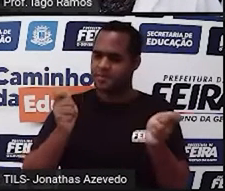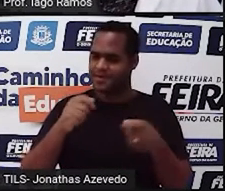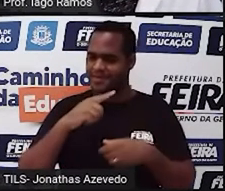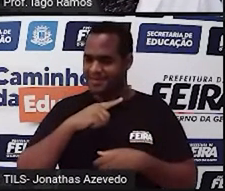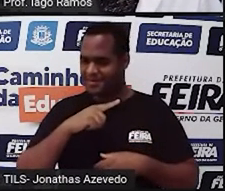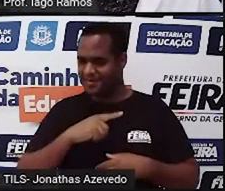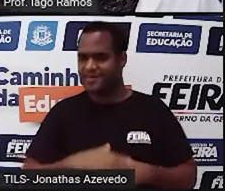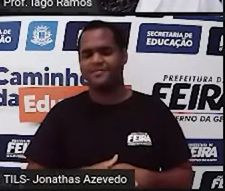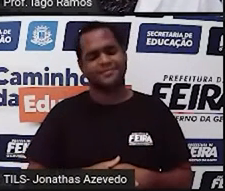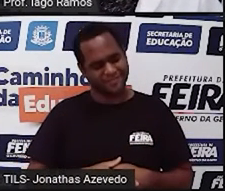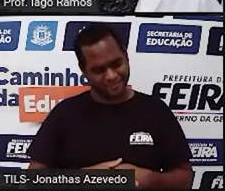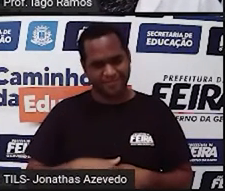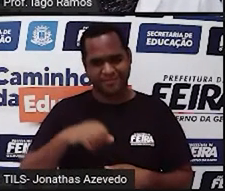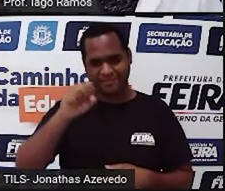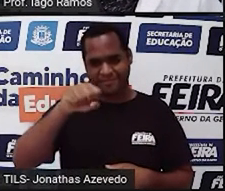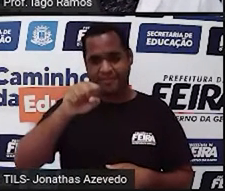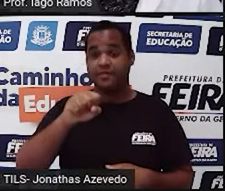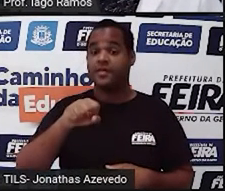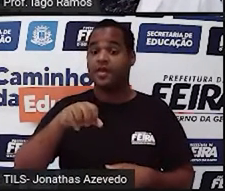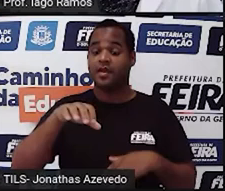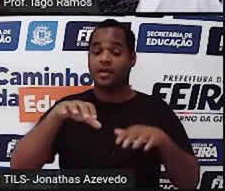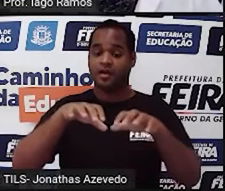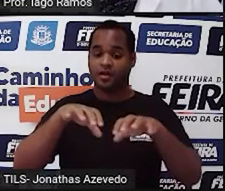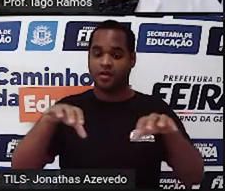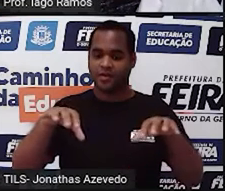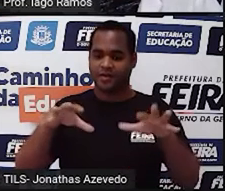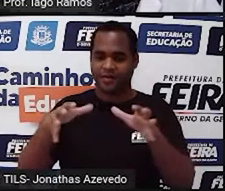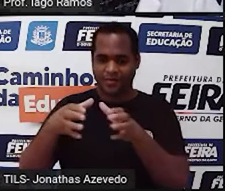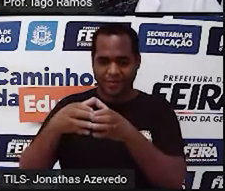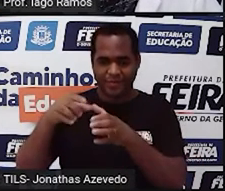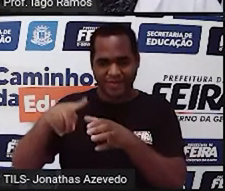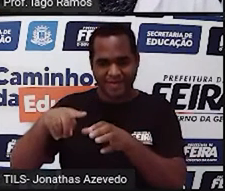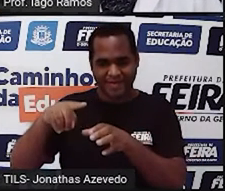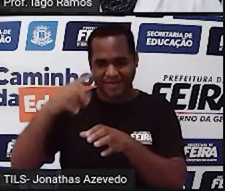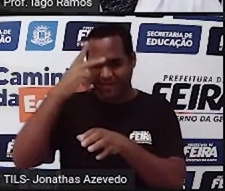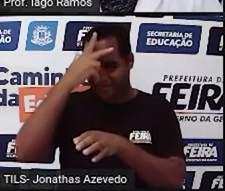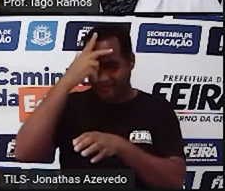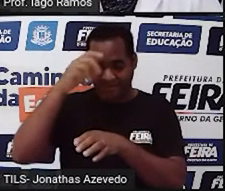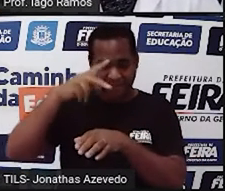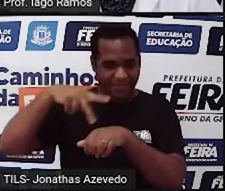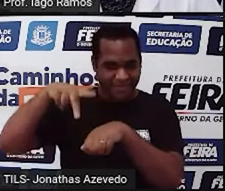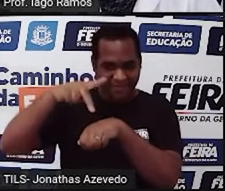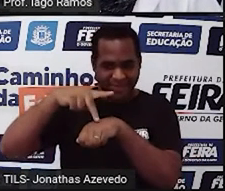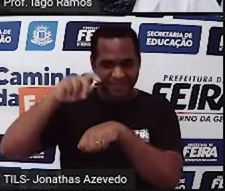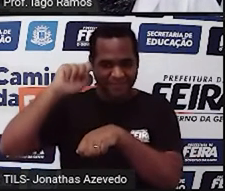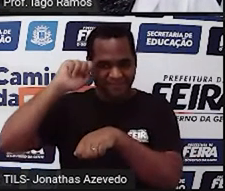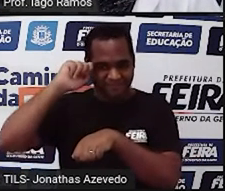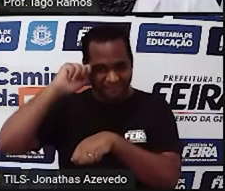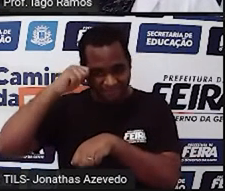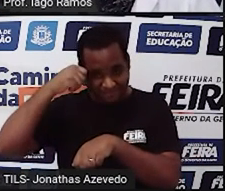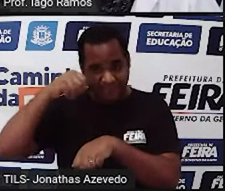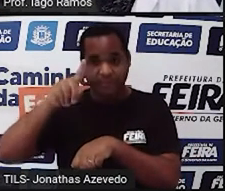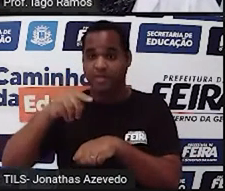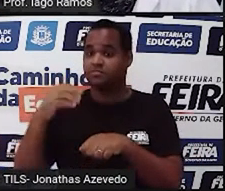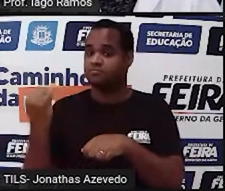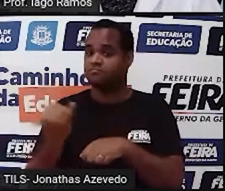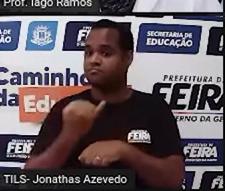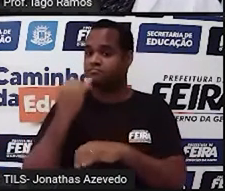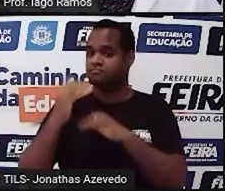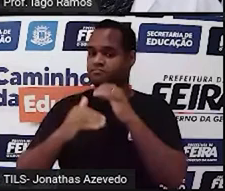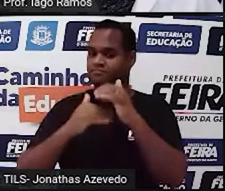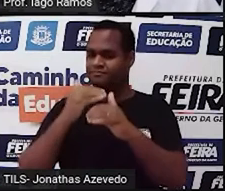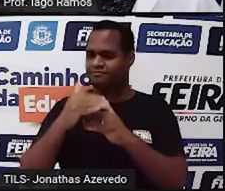Pois é o continente Africano exatamente né eu posso falar aqui por exemplo